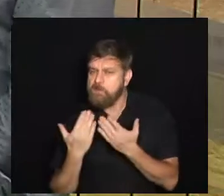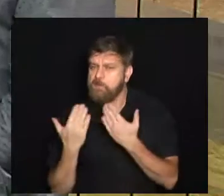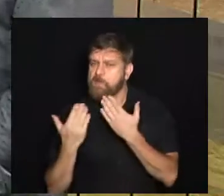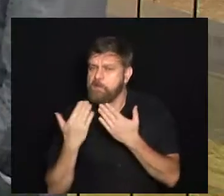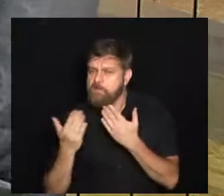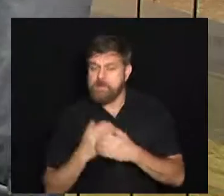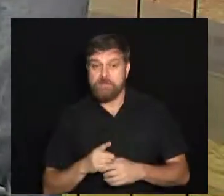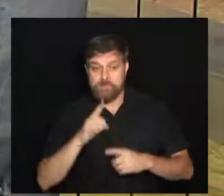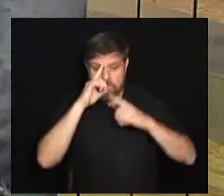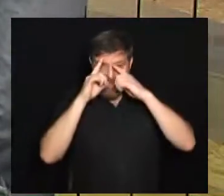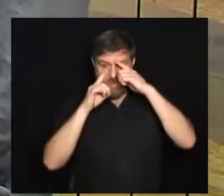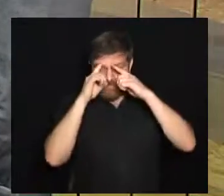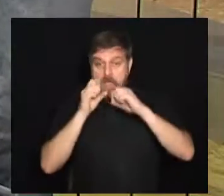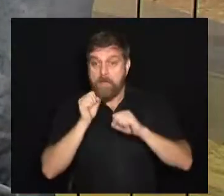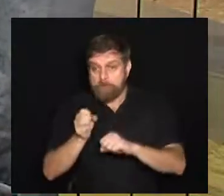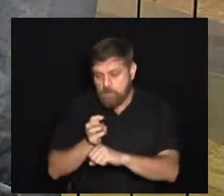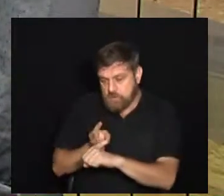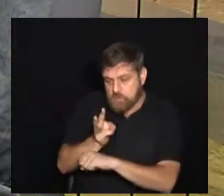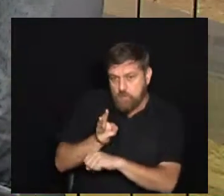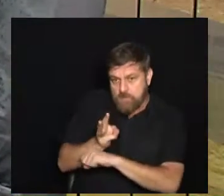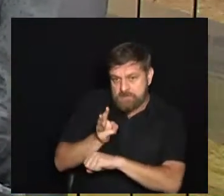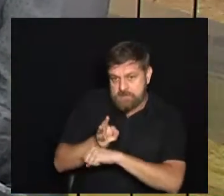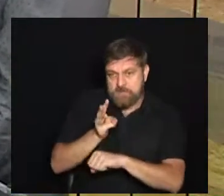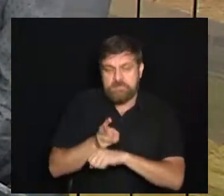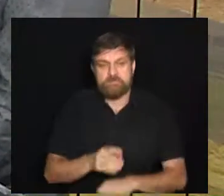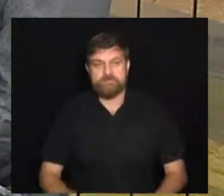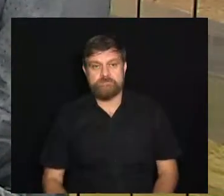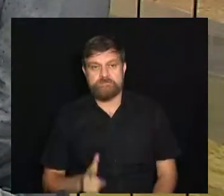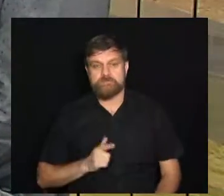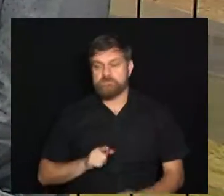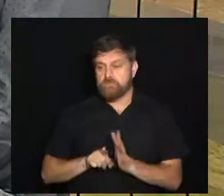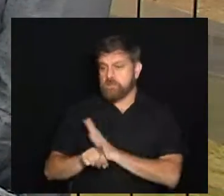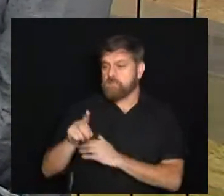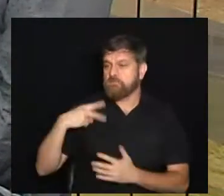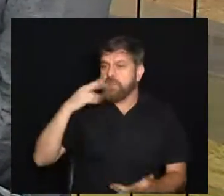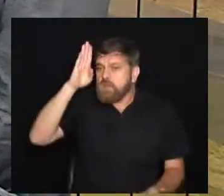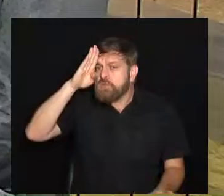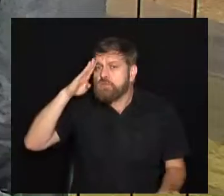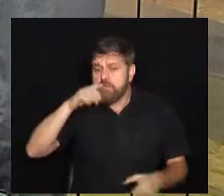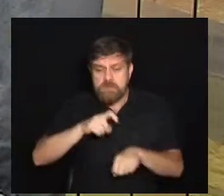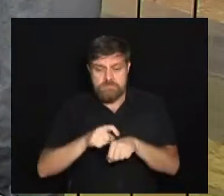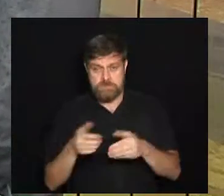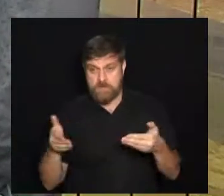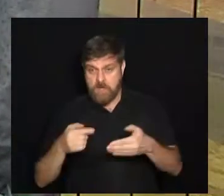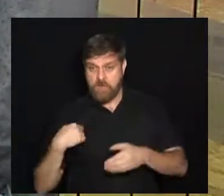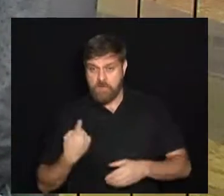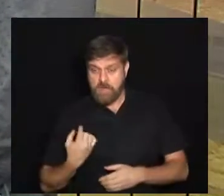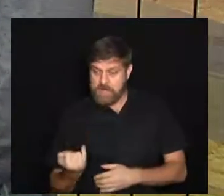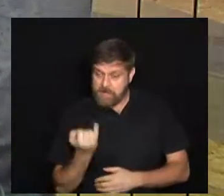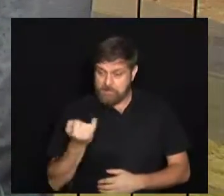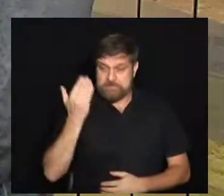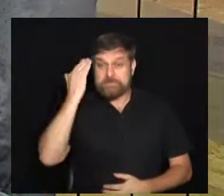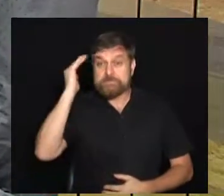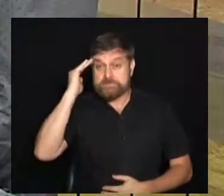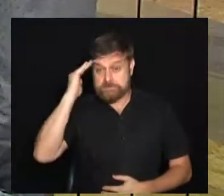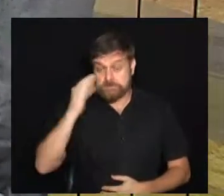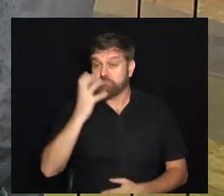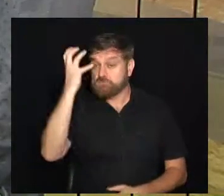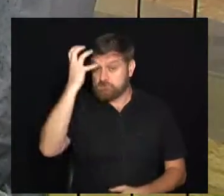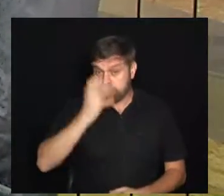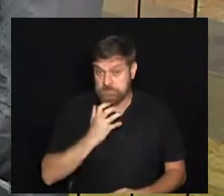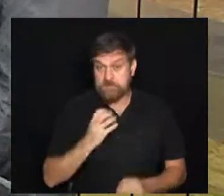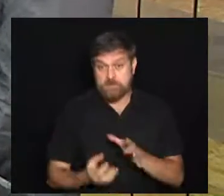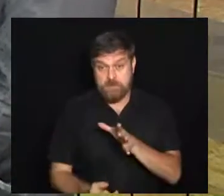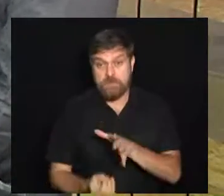conversando surja alguma dúvida pode mandar para gente toninho nesse momento acho que é importante a gente entender que algo grave que está acontecendo